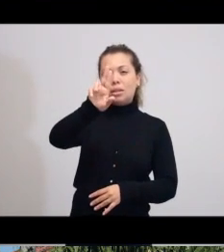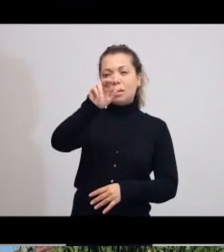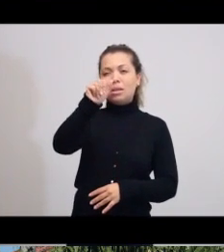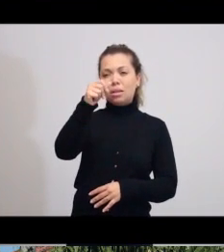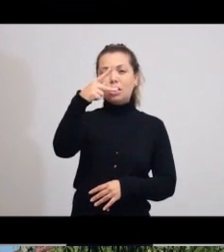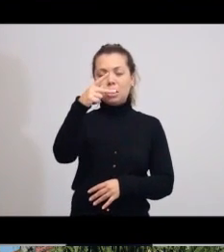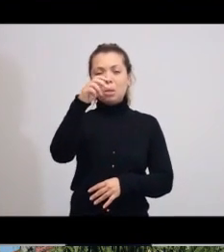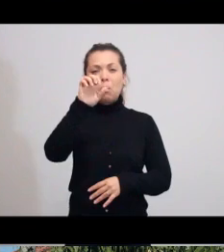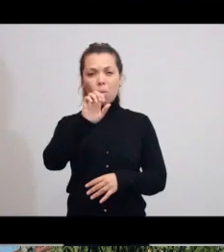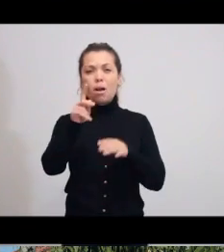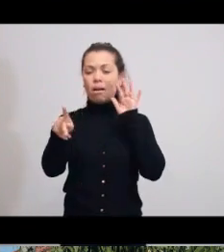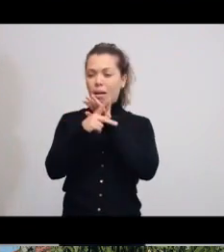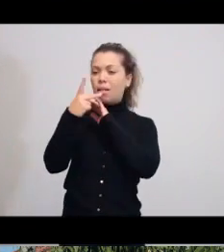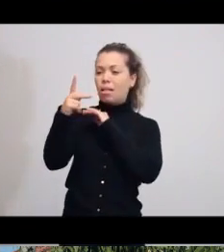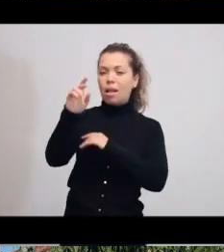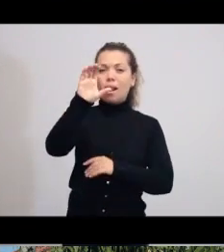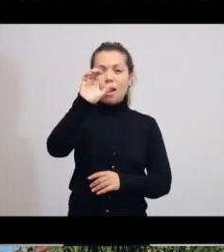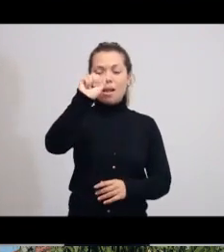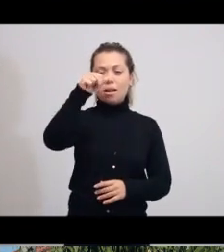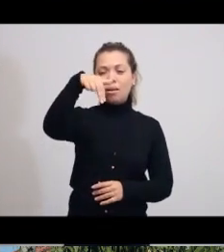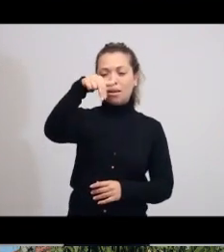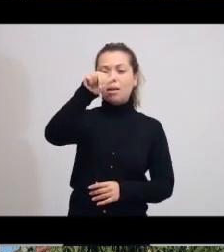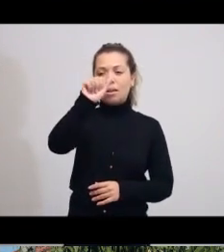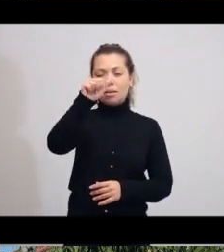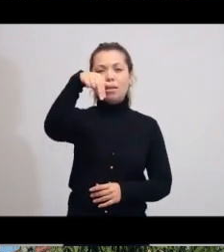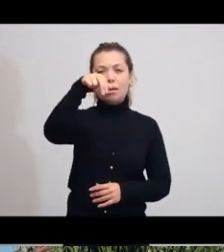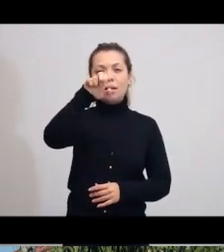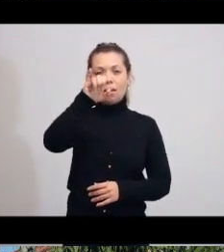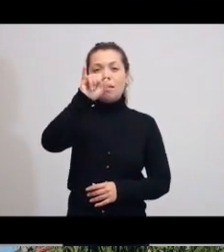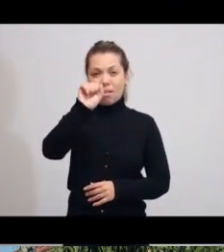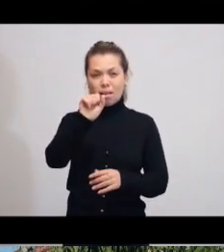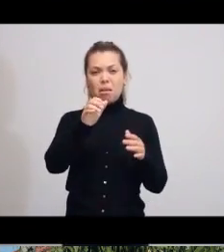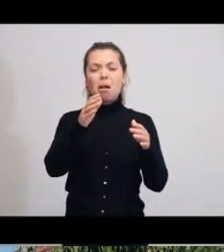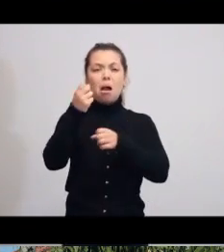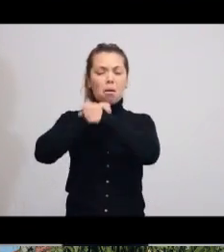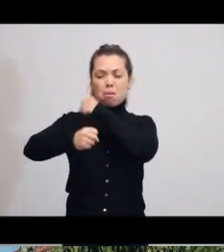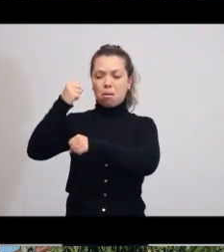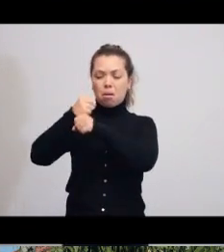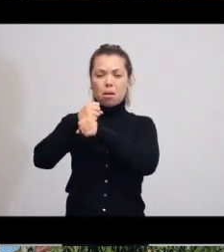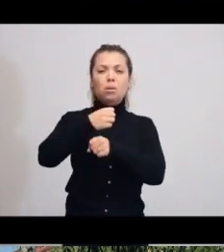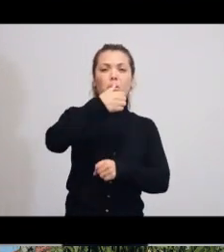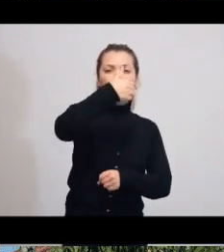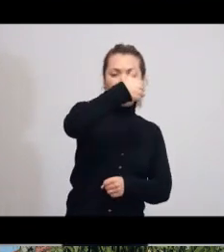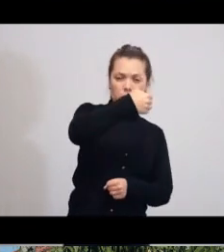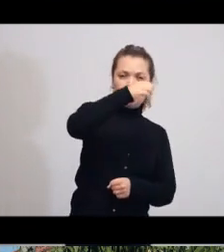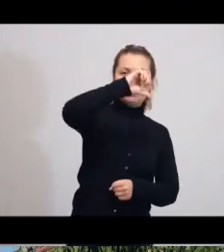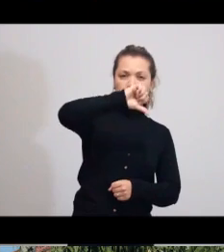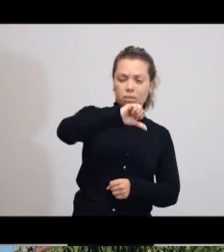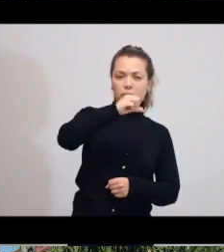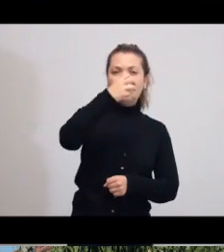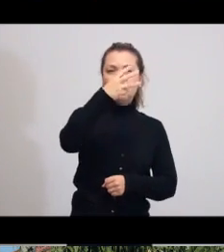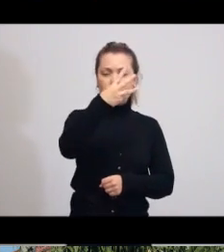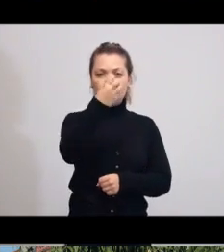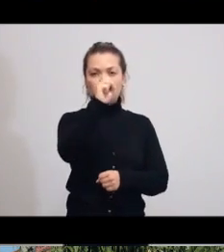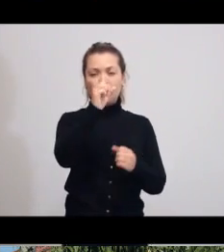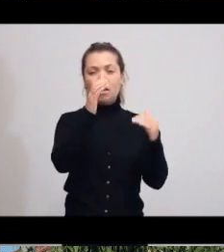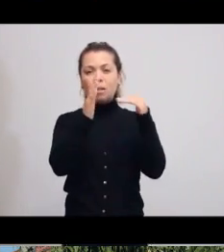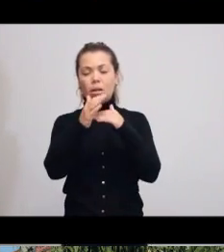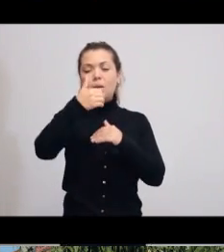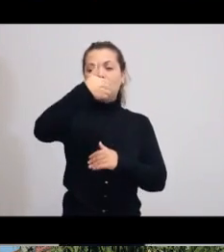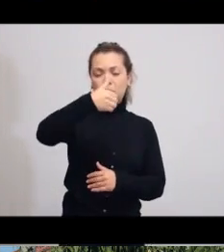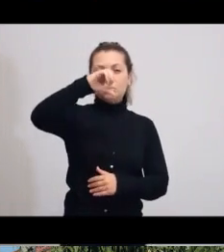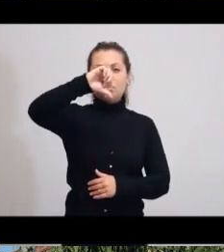entendimento da história da região. Oficialmente, Iguape foi fundada no ano de 1538. No entanto, conta-se que logo no